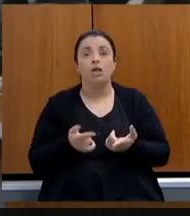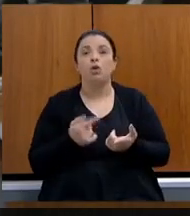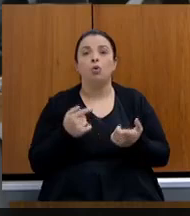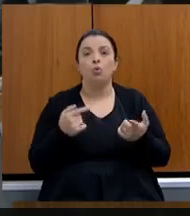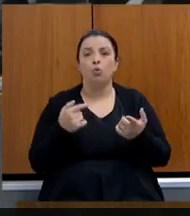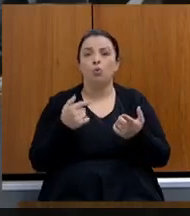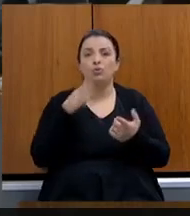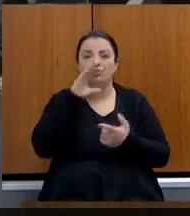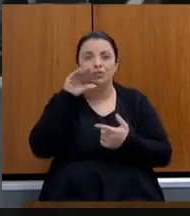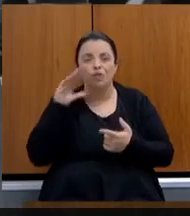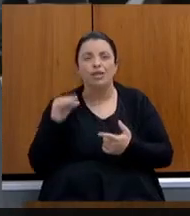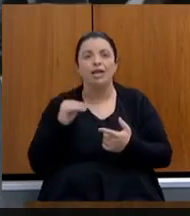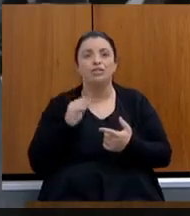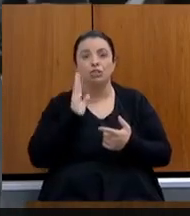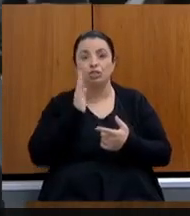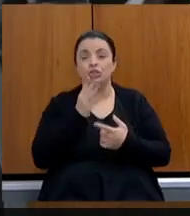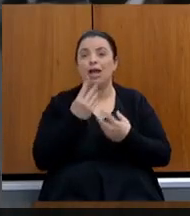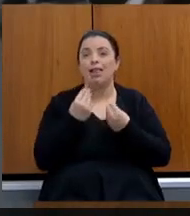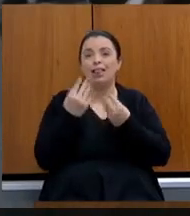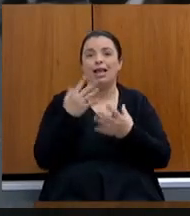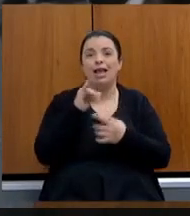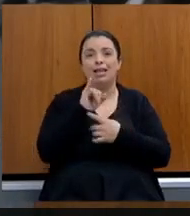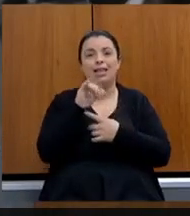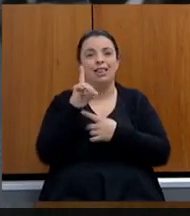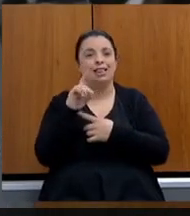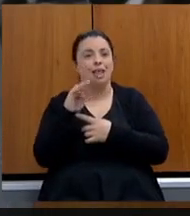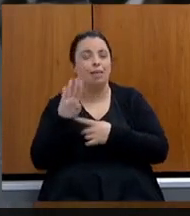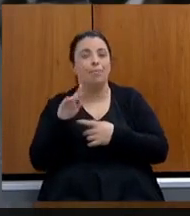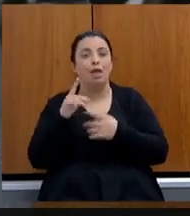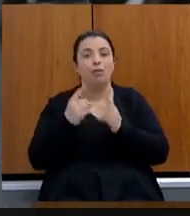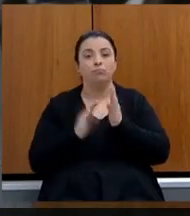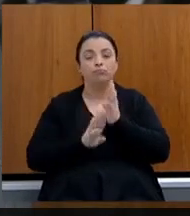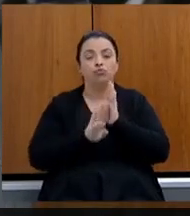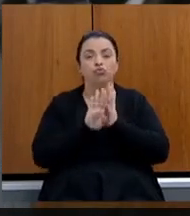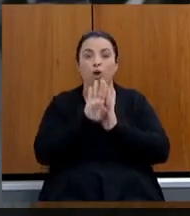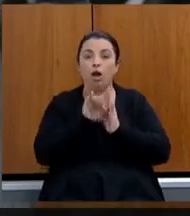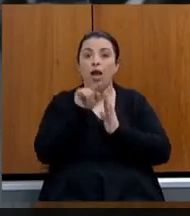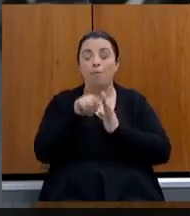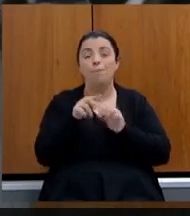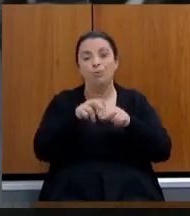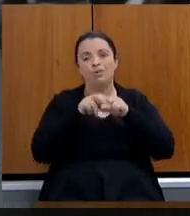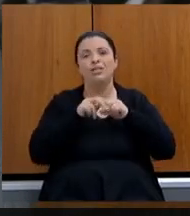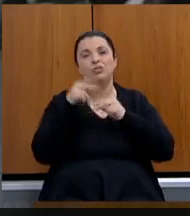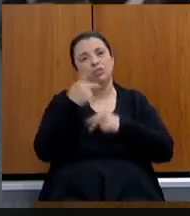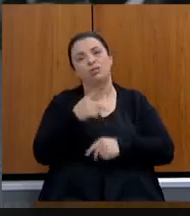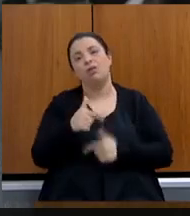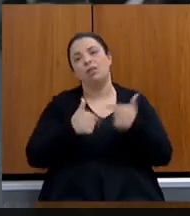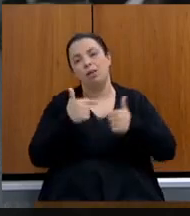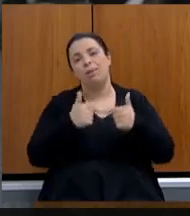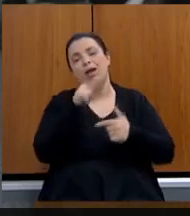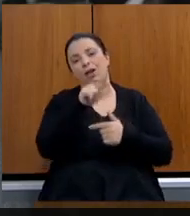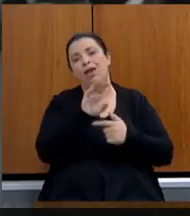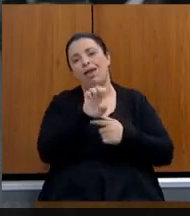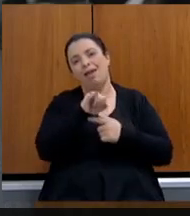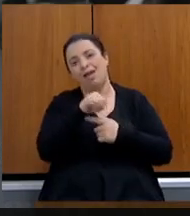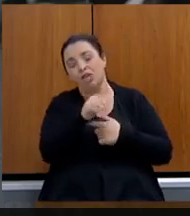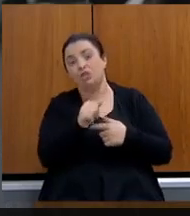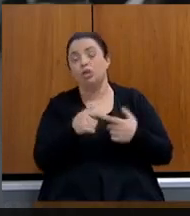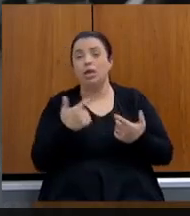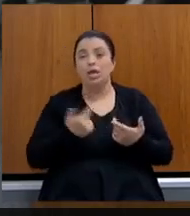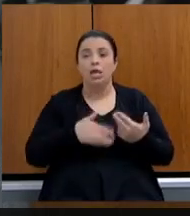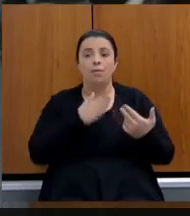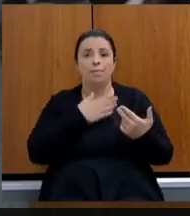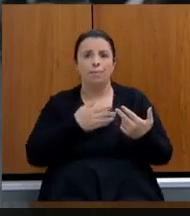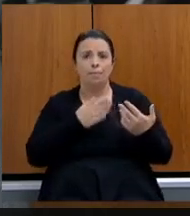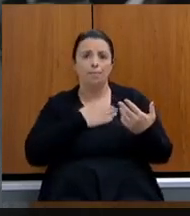servidores que entregaram esse Ideb altíssimo né vem é mas eu acho que é que me cabe também a responsabilidade